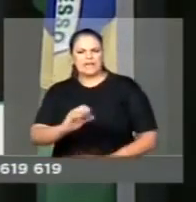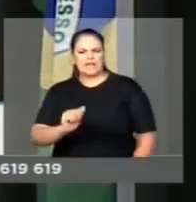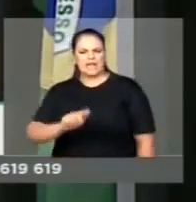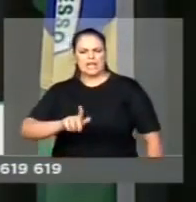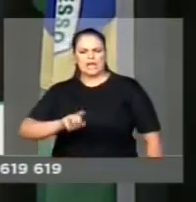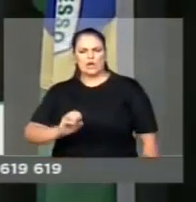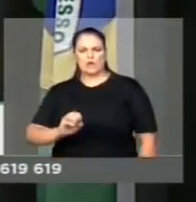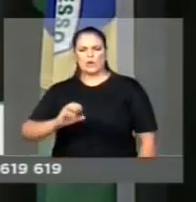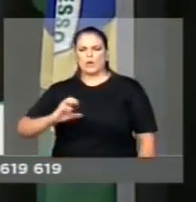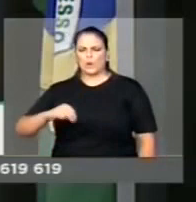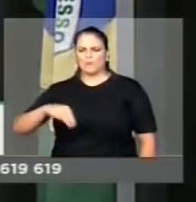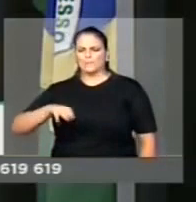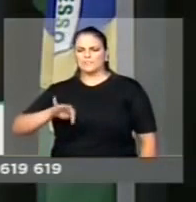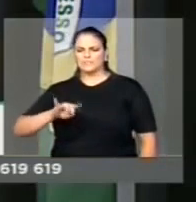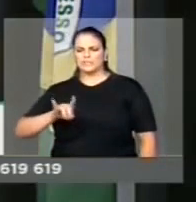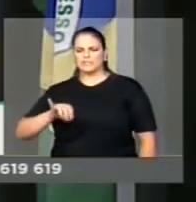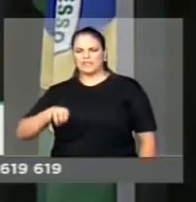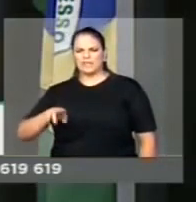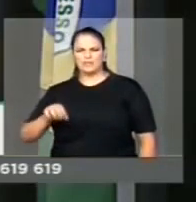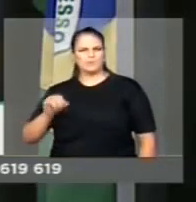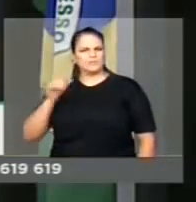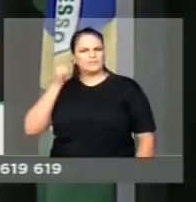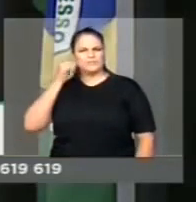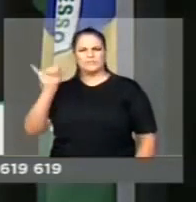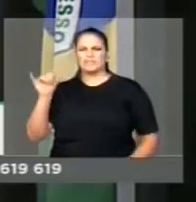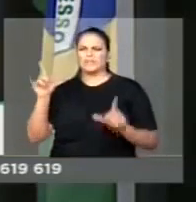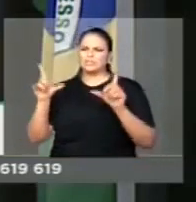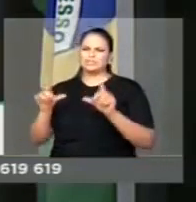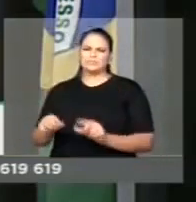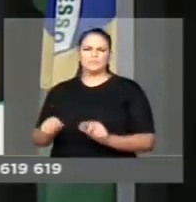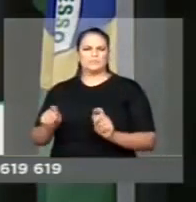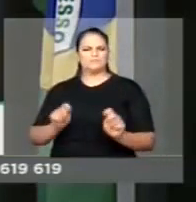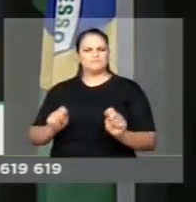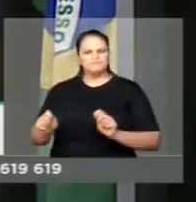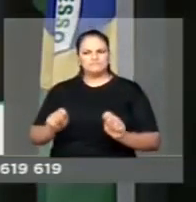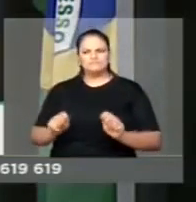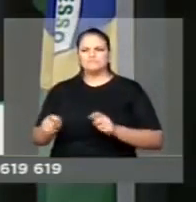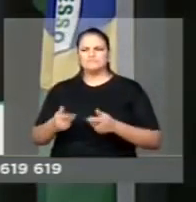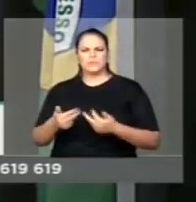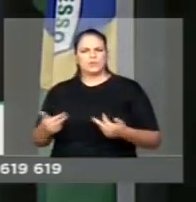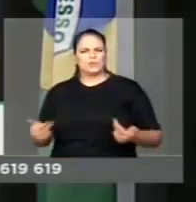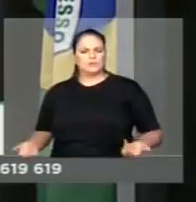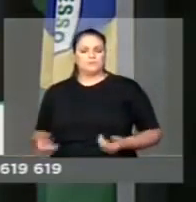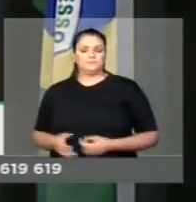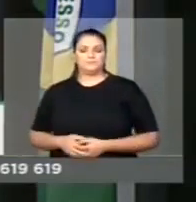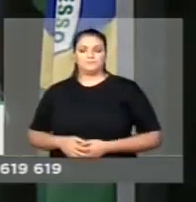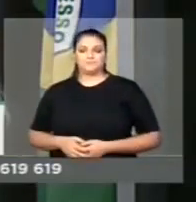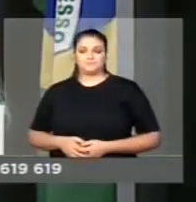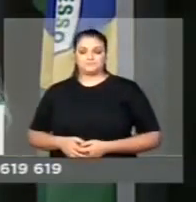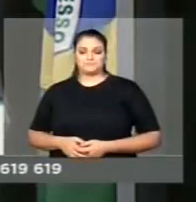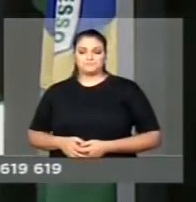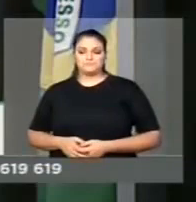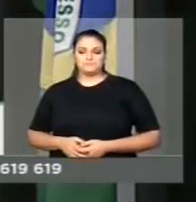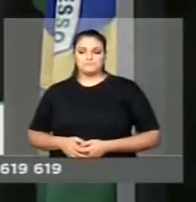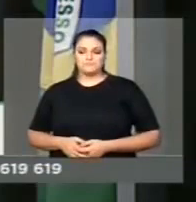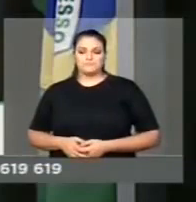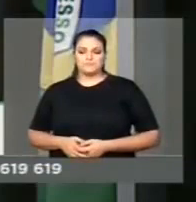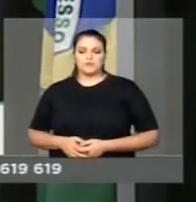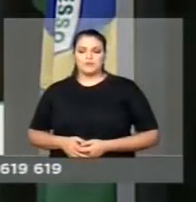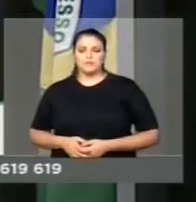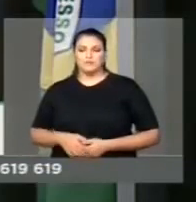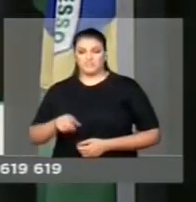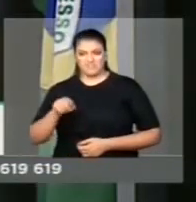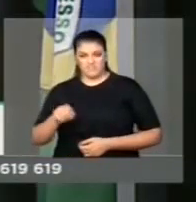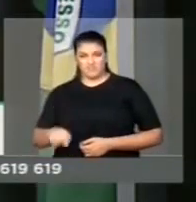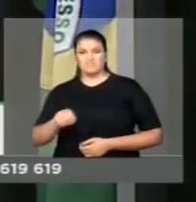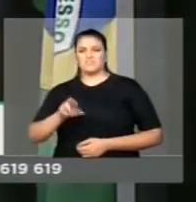agentes políticos de ordenar despesa, entre outras medidas. A reforma tributária, que é o coração das reformas,